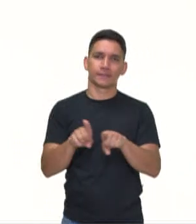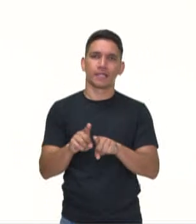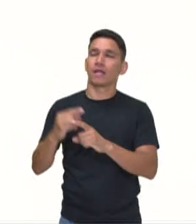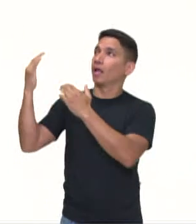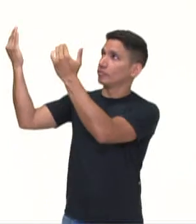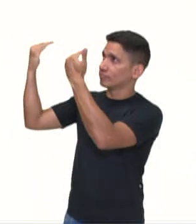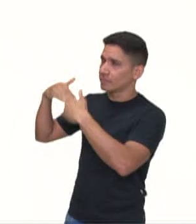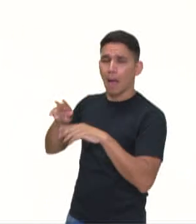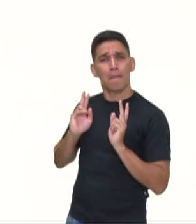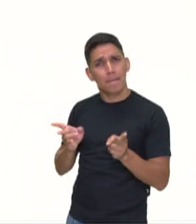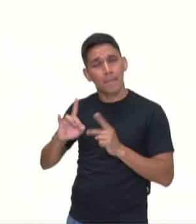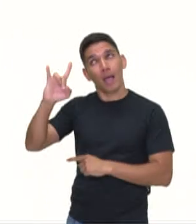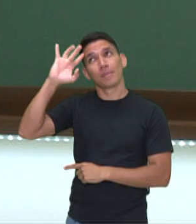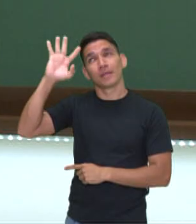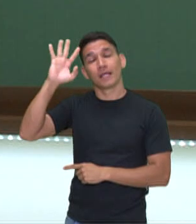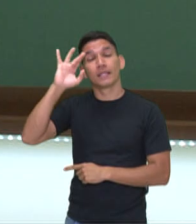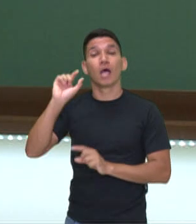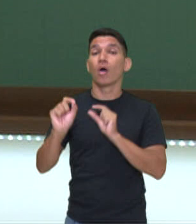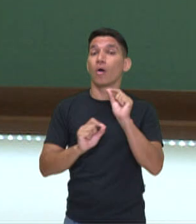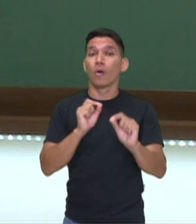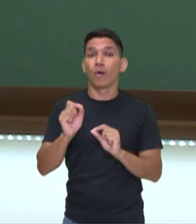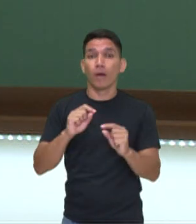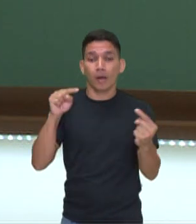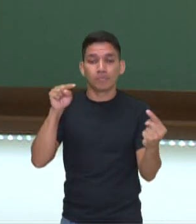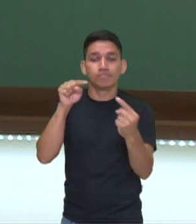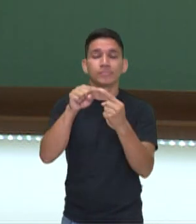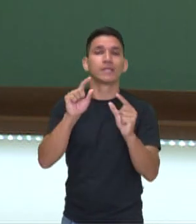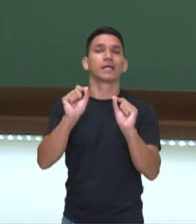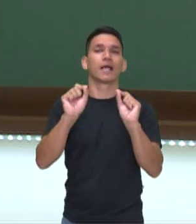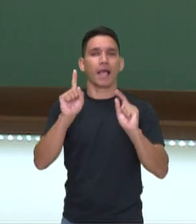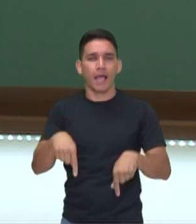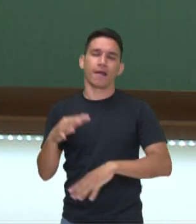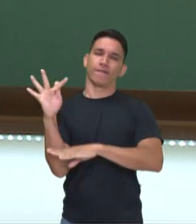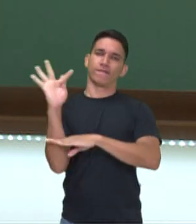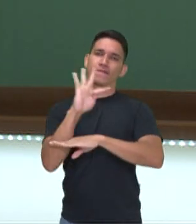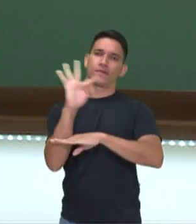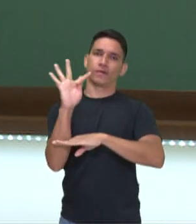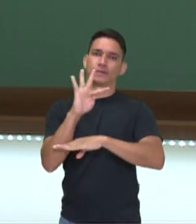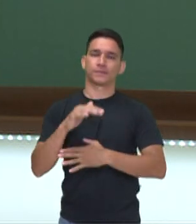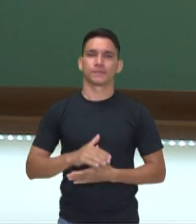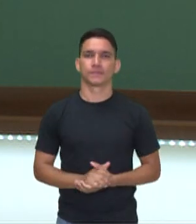mesma ideia, também pensando num ponto mais formal, certo?